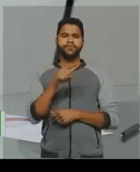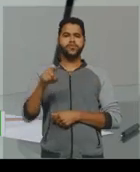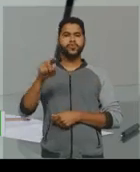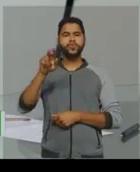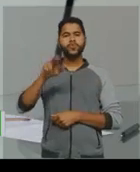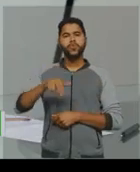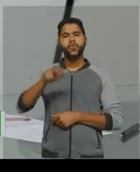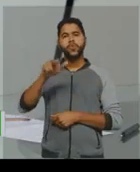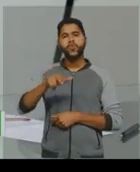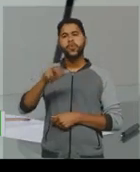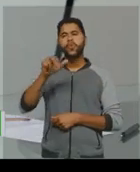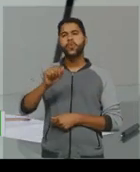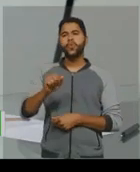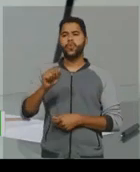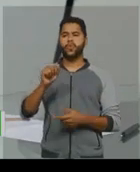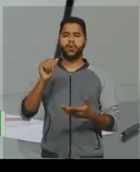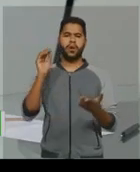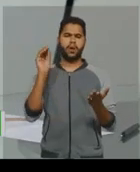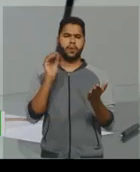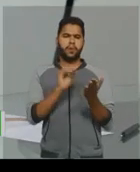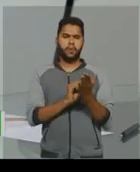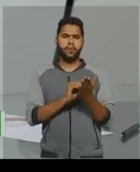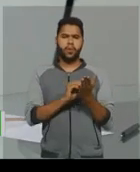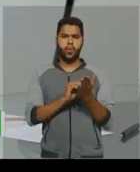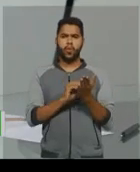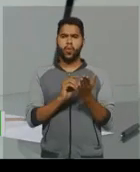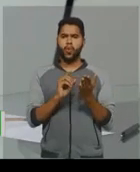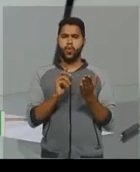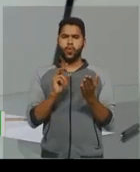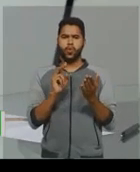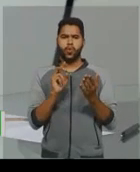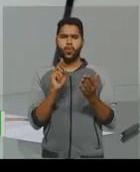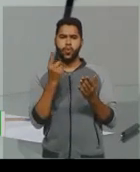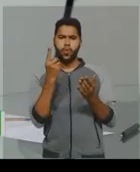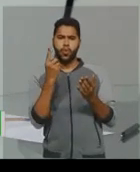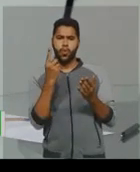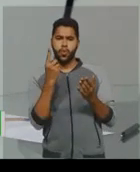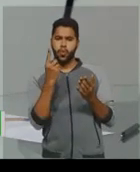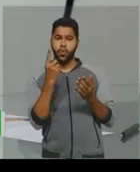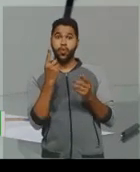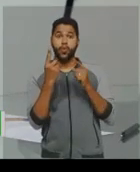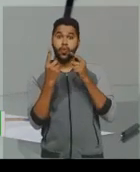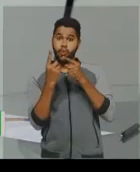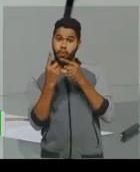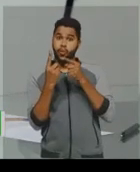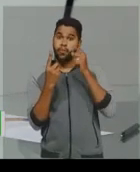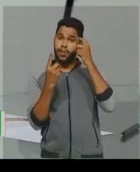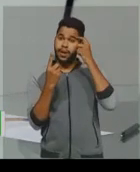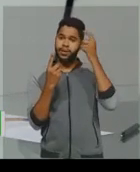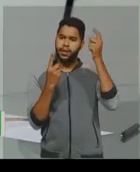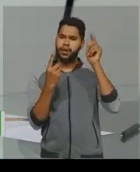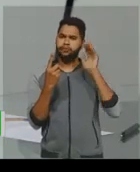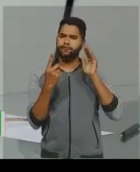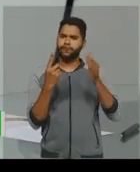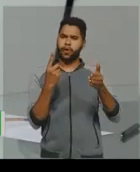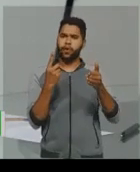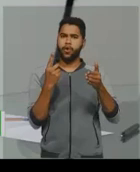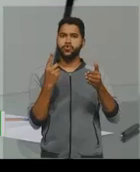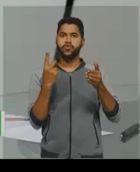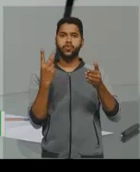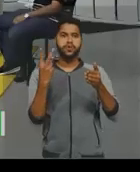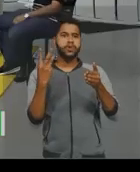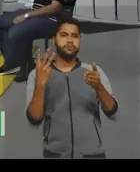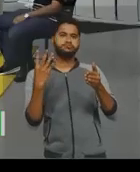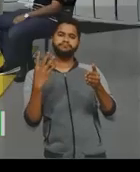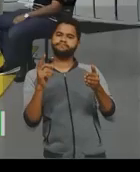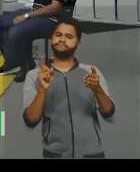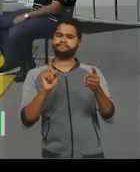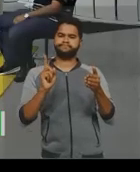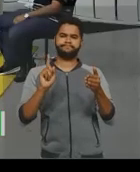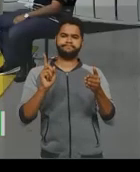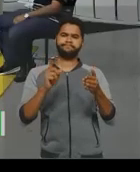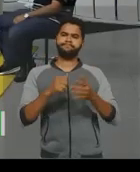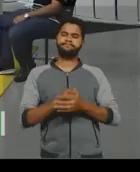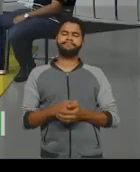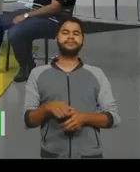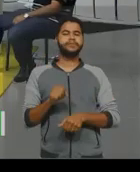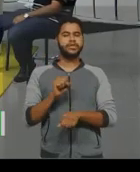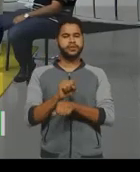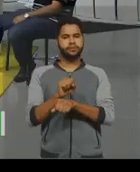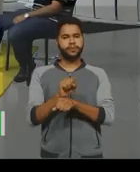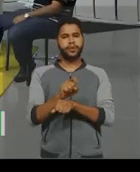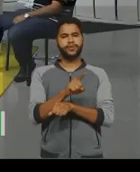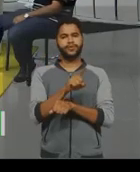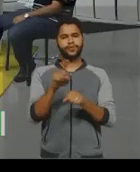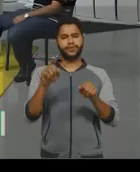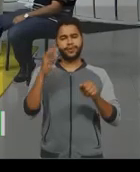deve colocar mais de uma ideia central, mais de um tópico frasal dentro do mesmo parágrafo. Espero que tenha